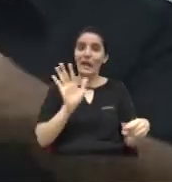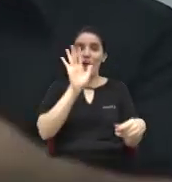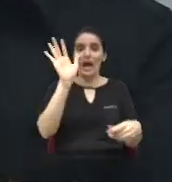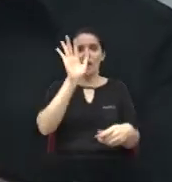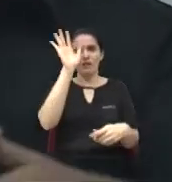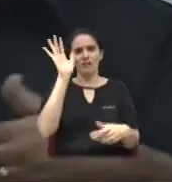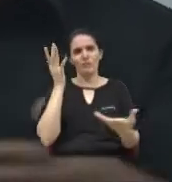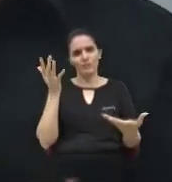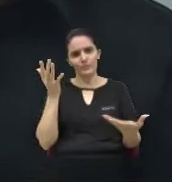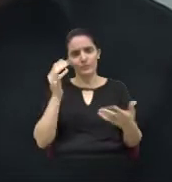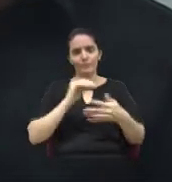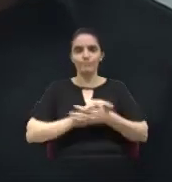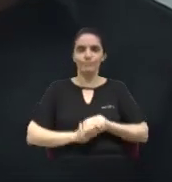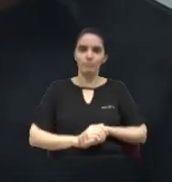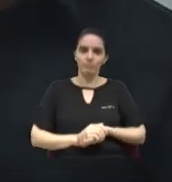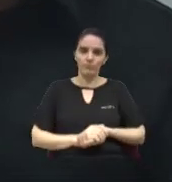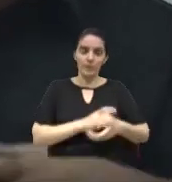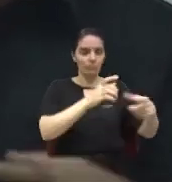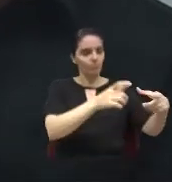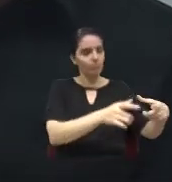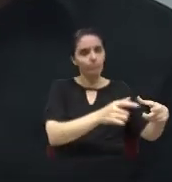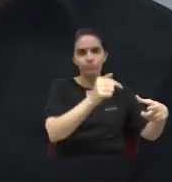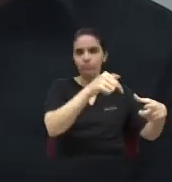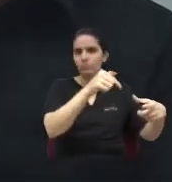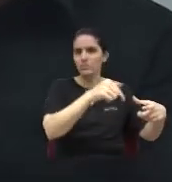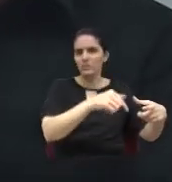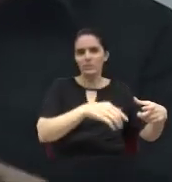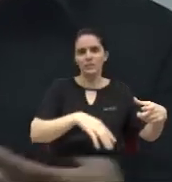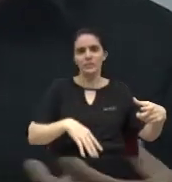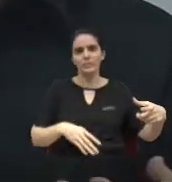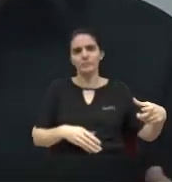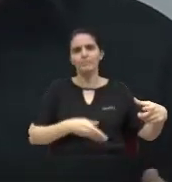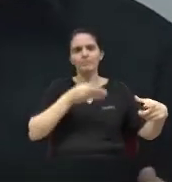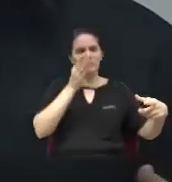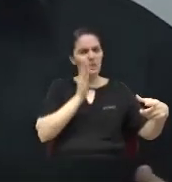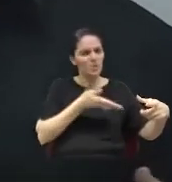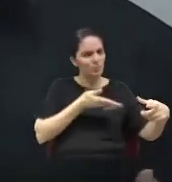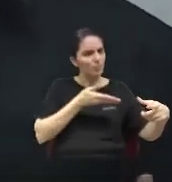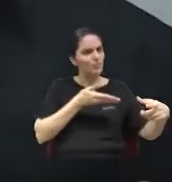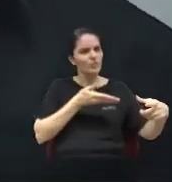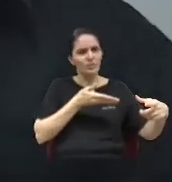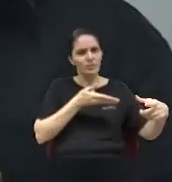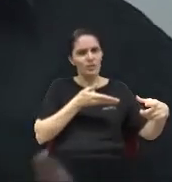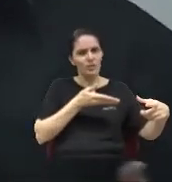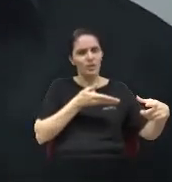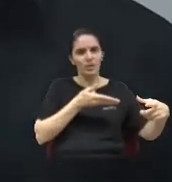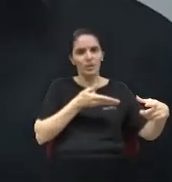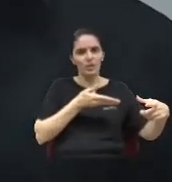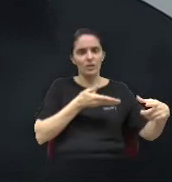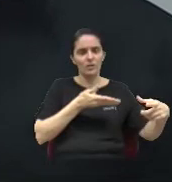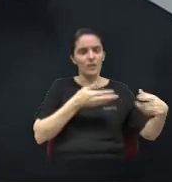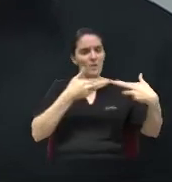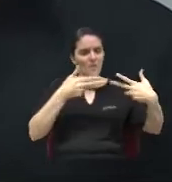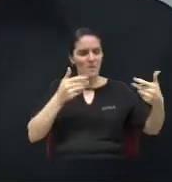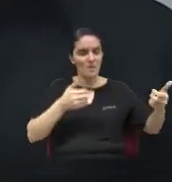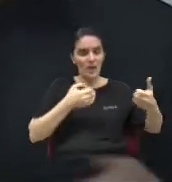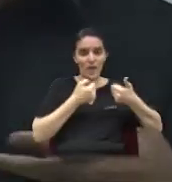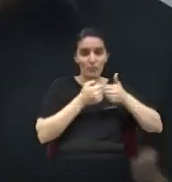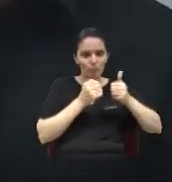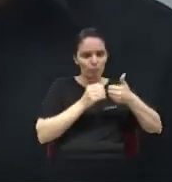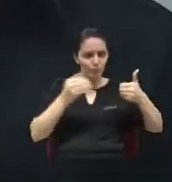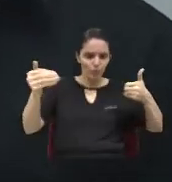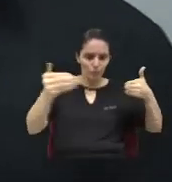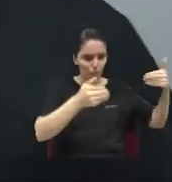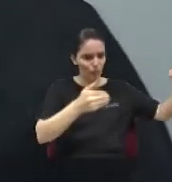grande importância. Aquela região da Policlínica é uma região que já atende ali uma grande linha de ônibus em função de